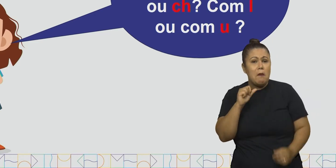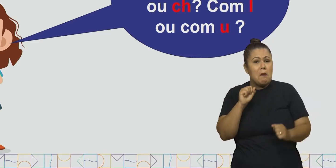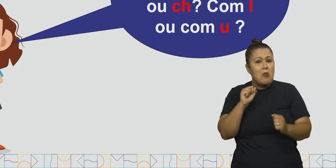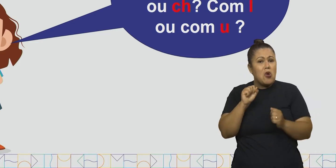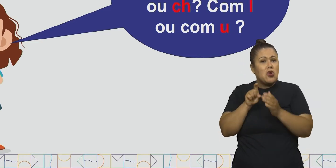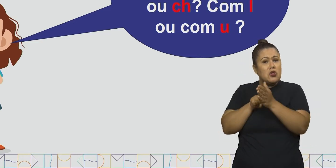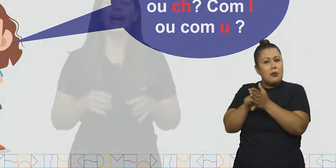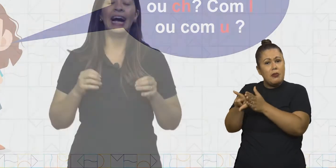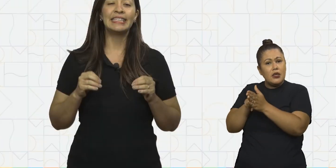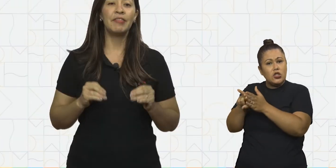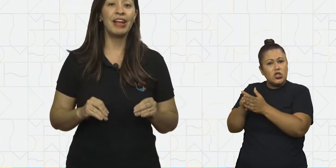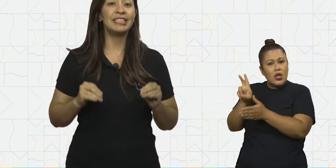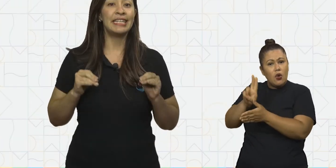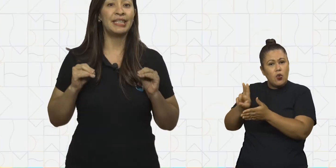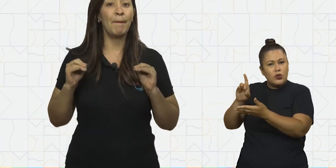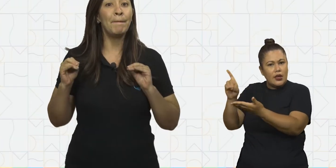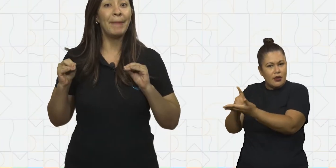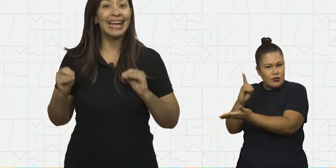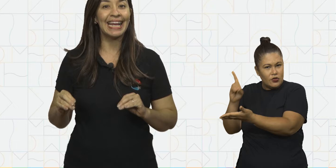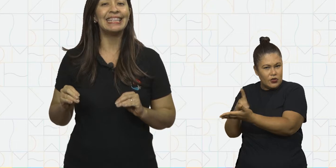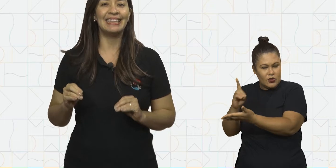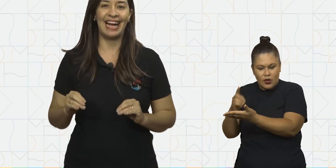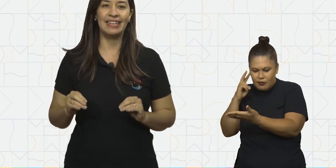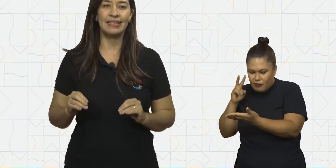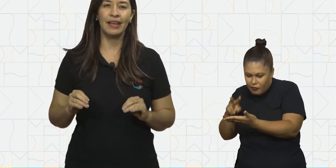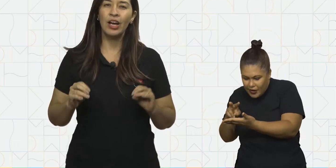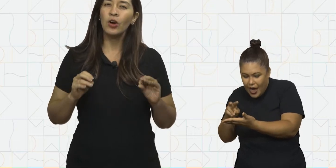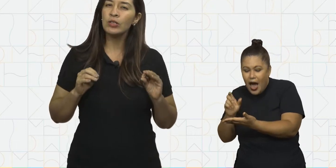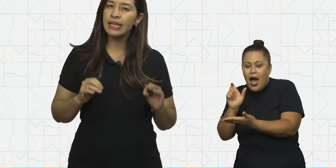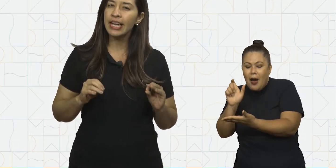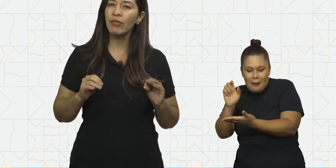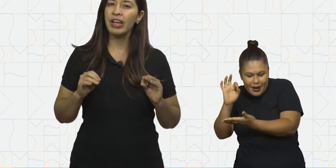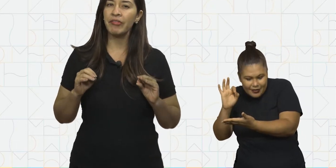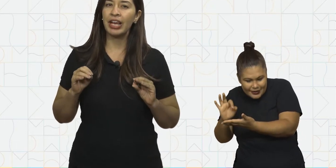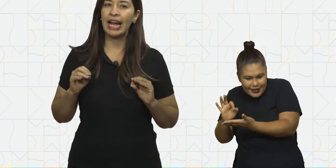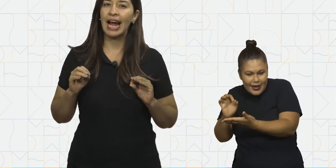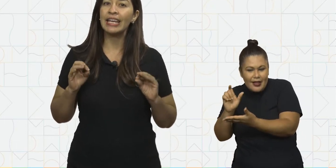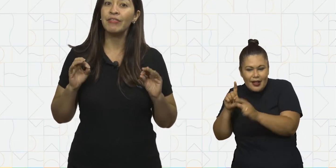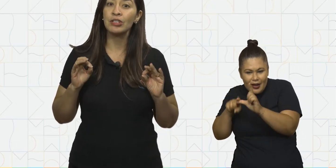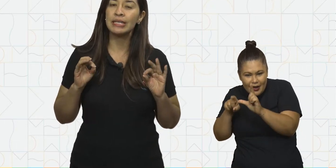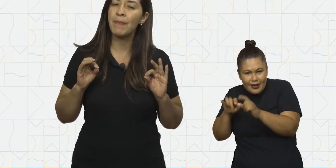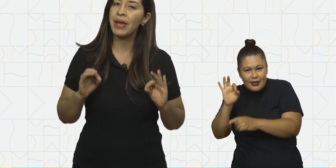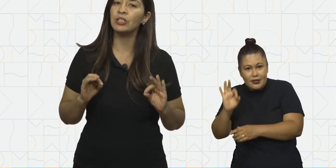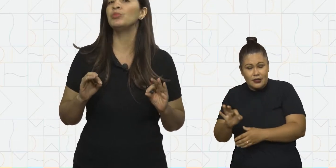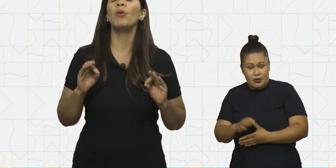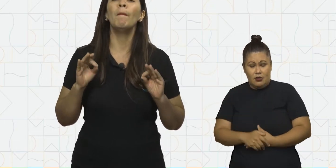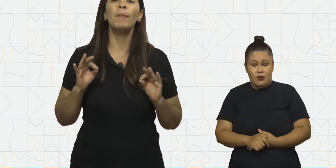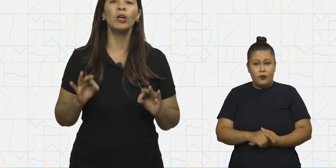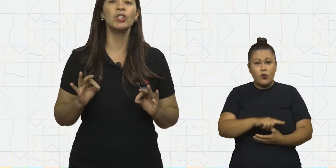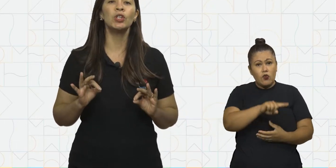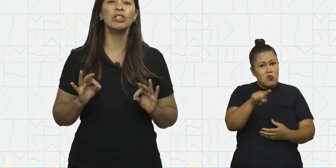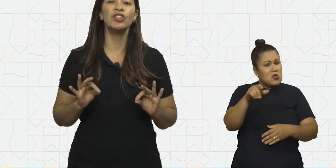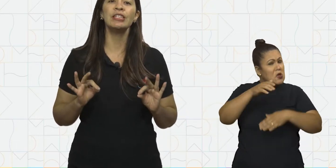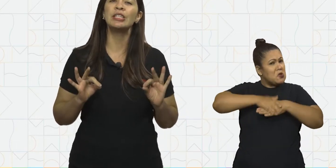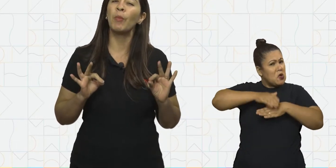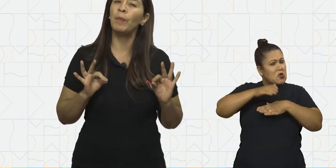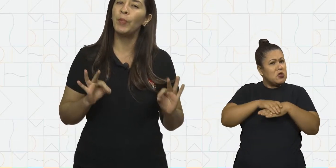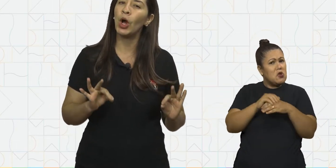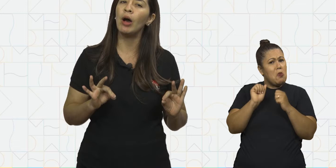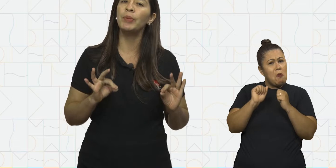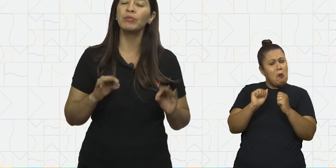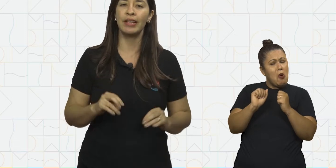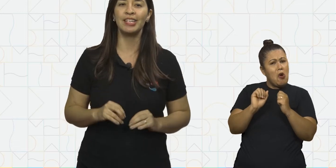no dicionário, viu? Através desta pequena análise, conseguiram verificar que você mesmo pode corrigir